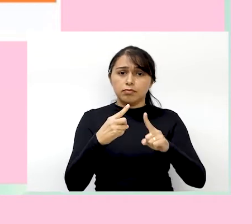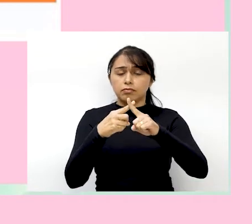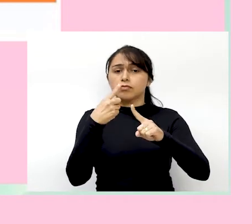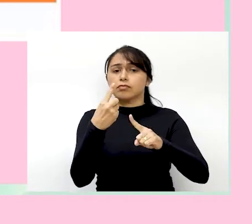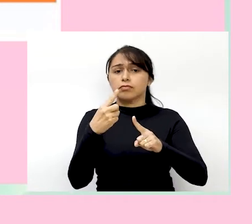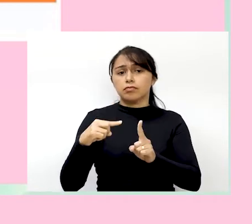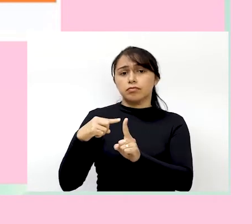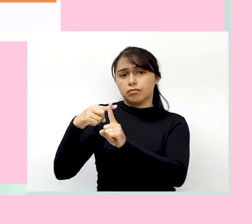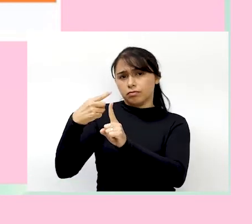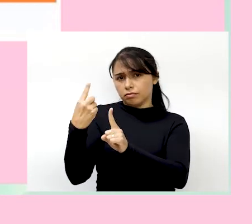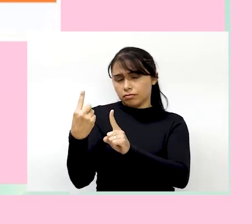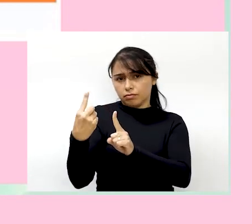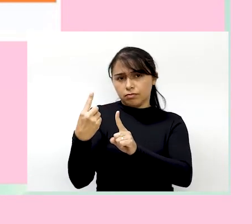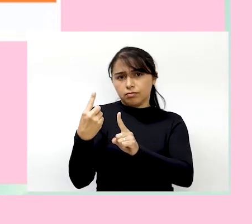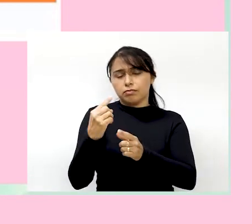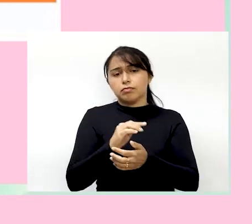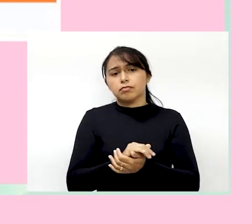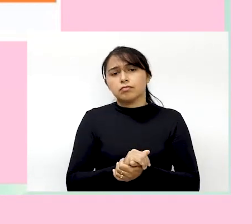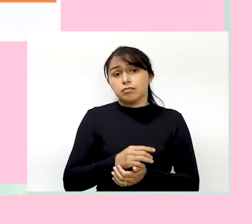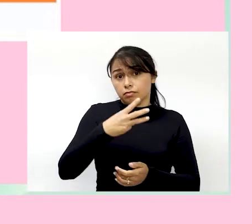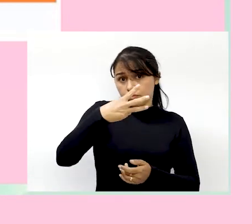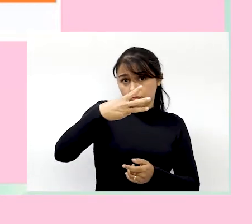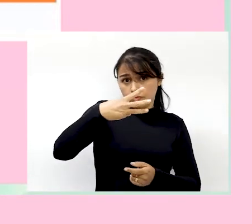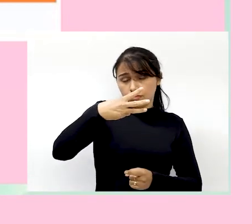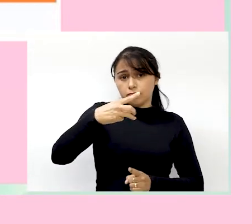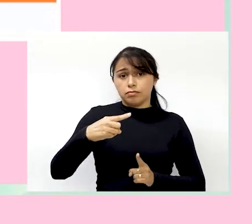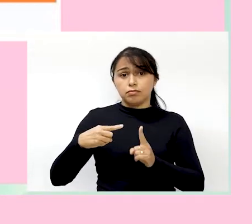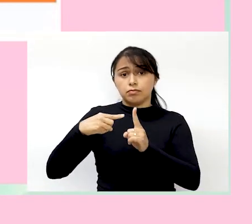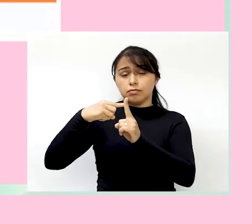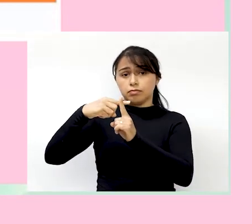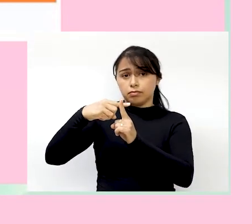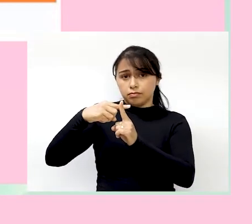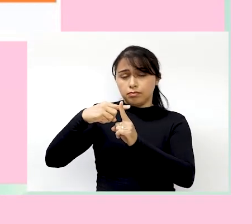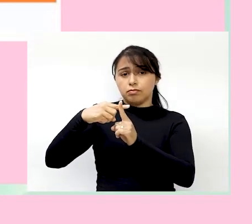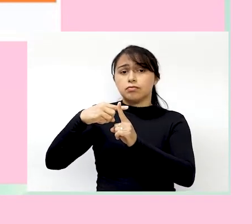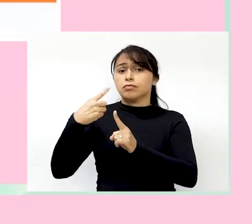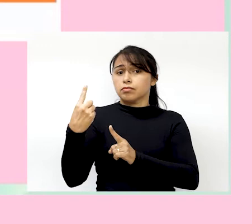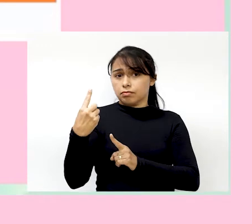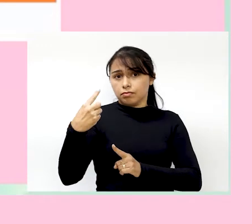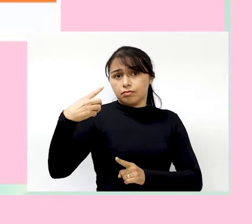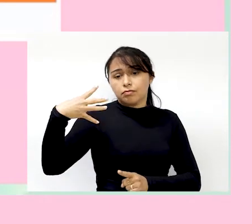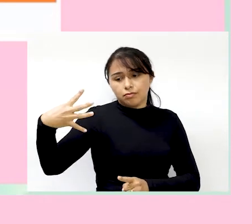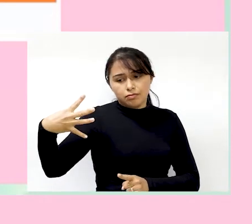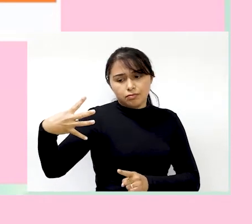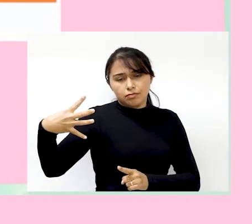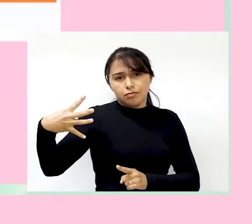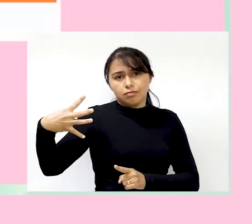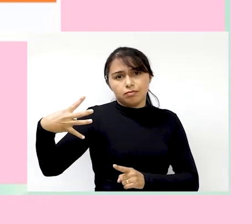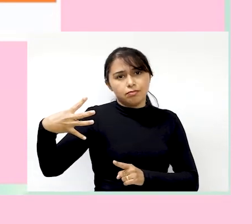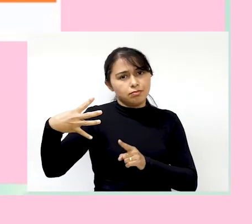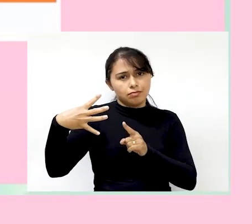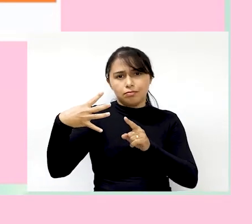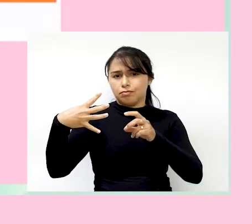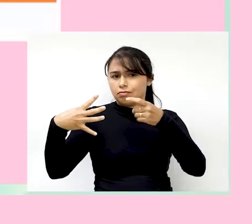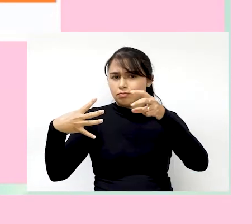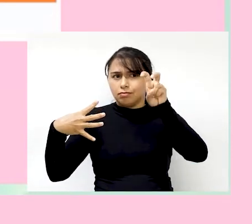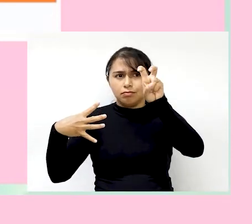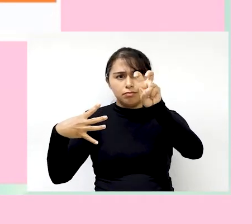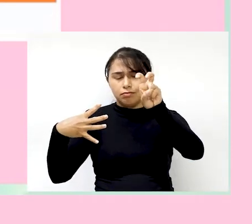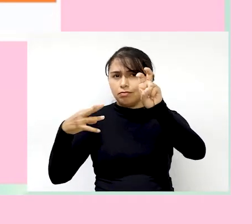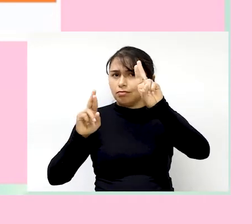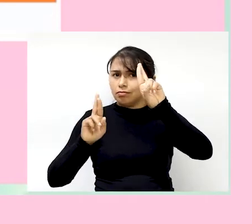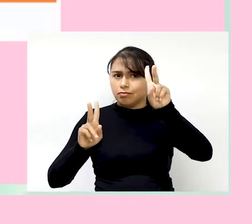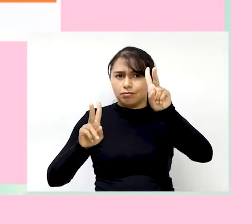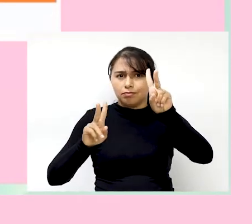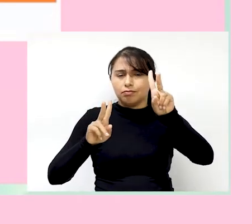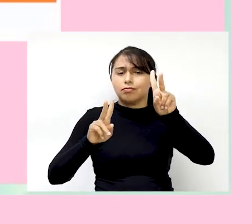1 mais 1. Então, 3. 3 vezes 1 é 3. Mais 1 é igual a 4. Então, ó, não